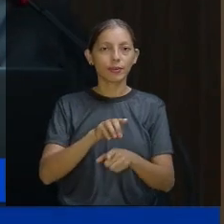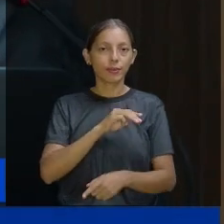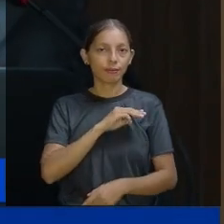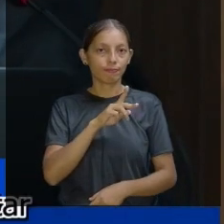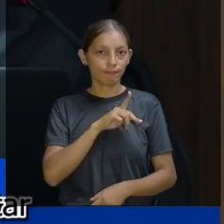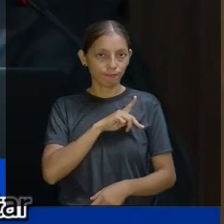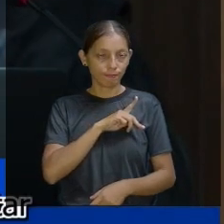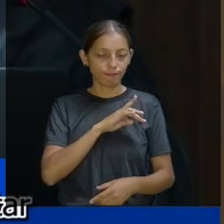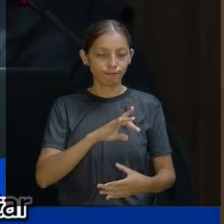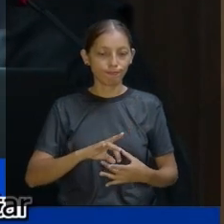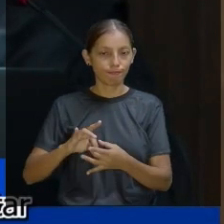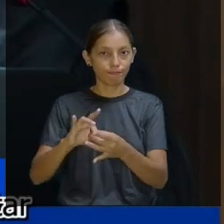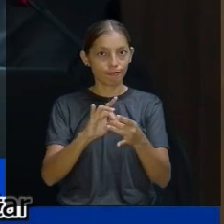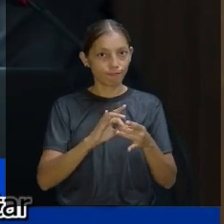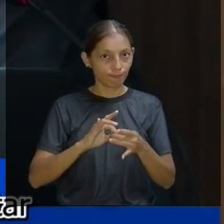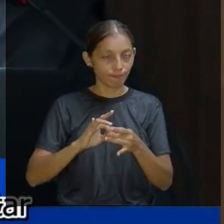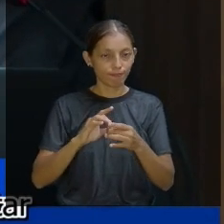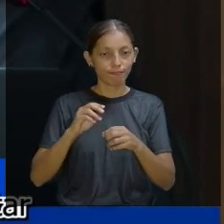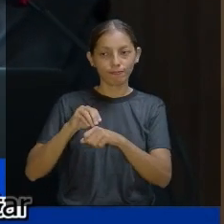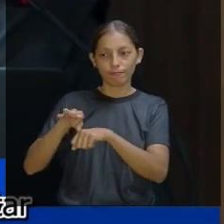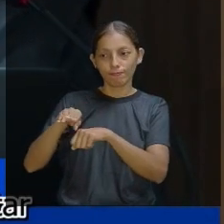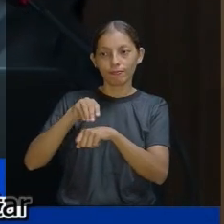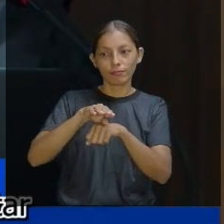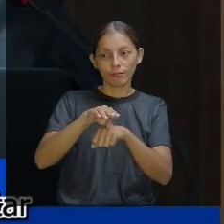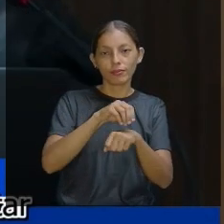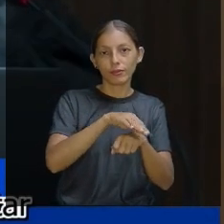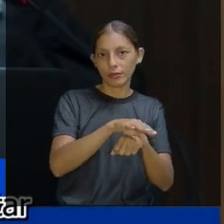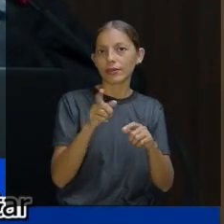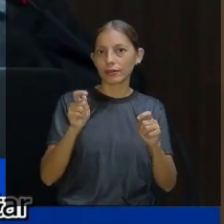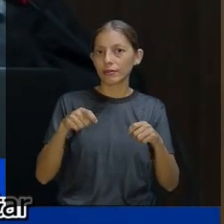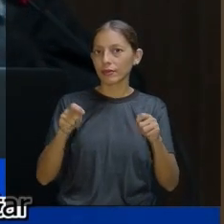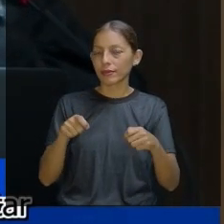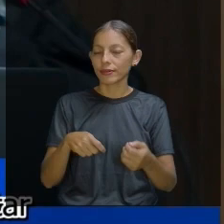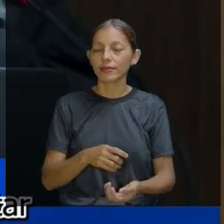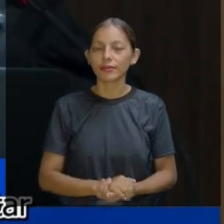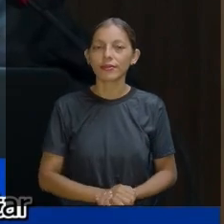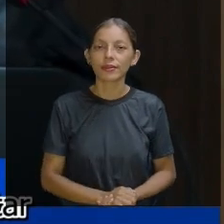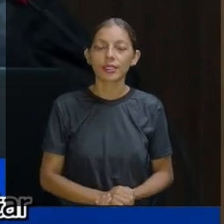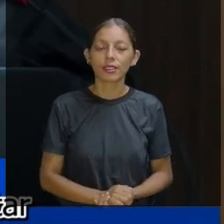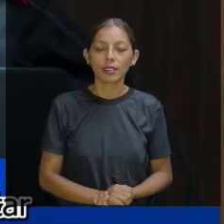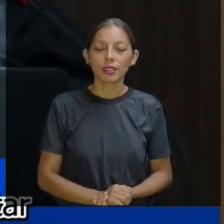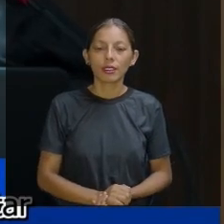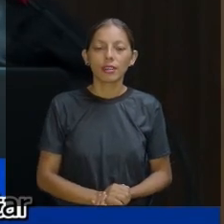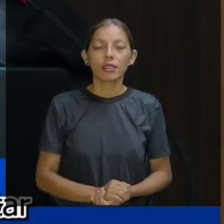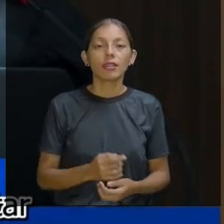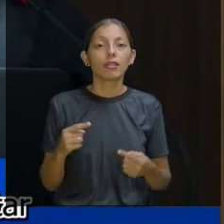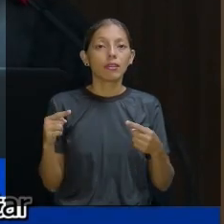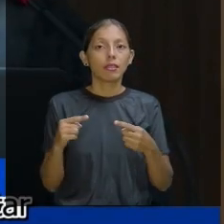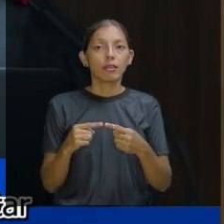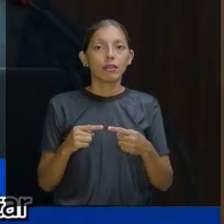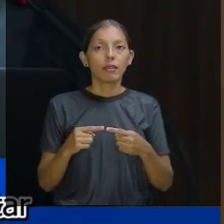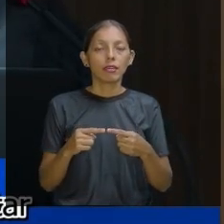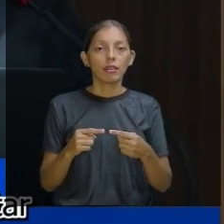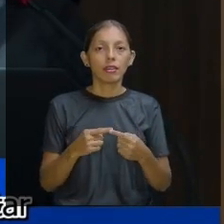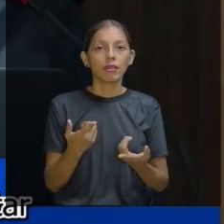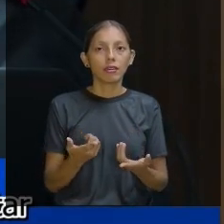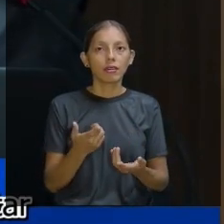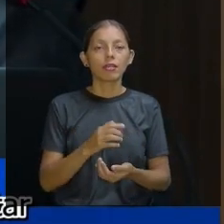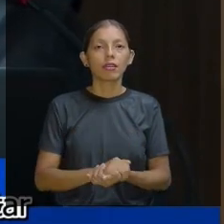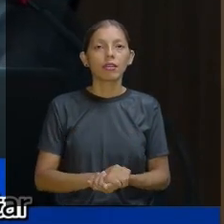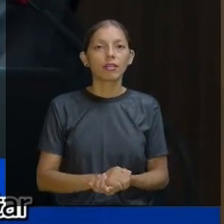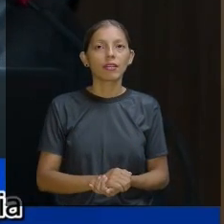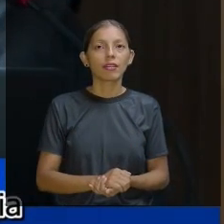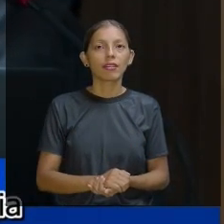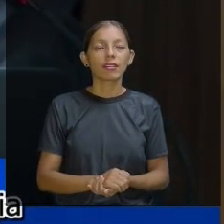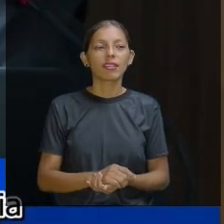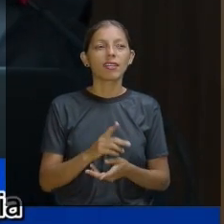rede, e acho que por ali vêm as orientações para tratar disso que eu chamo de mal do